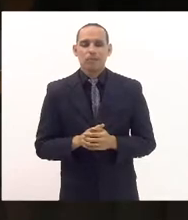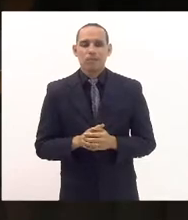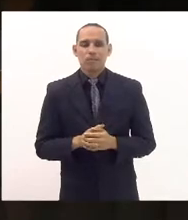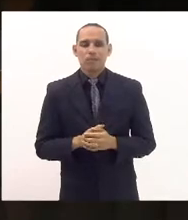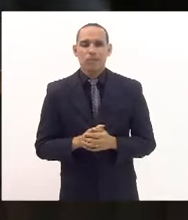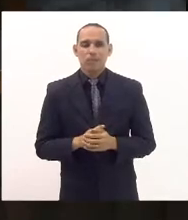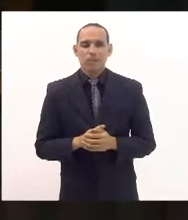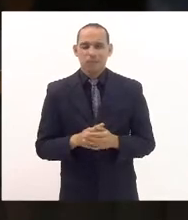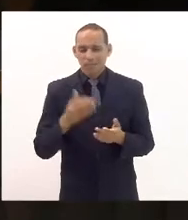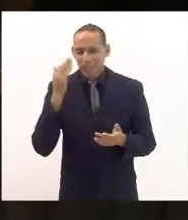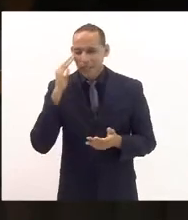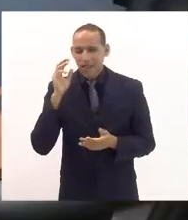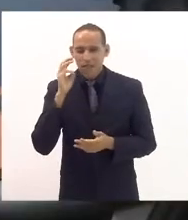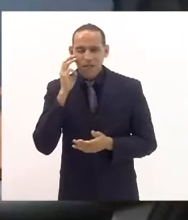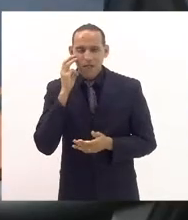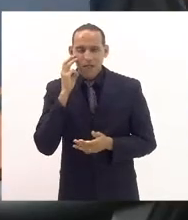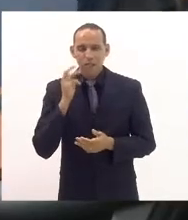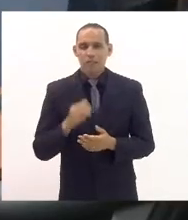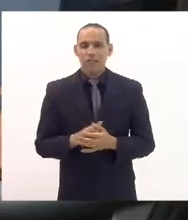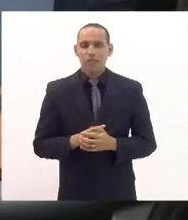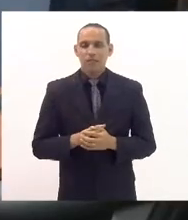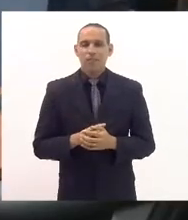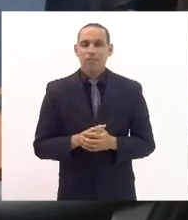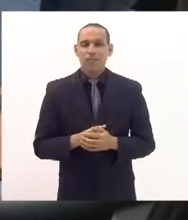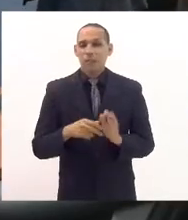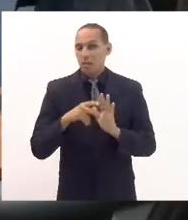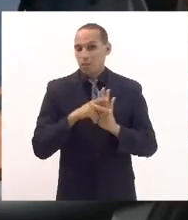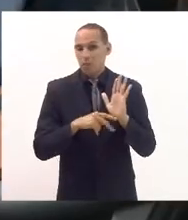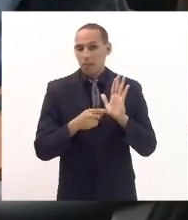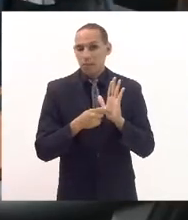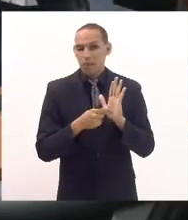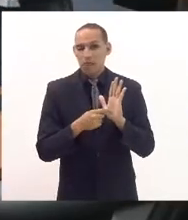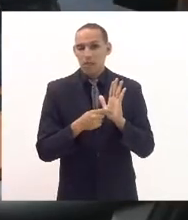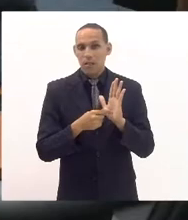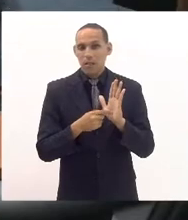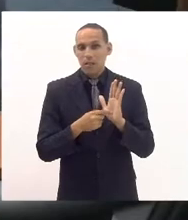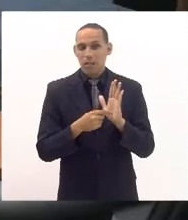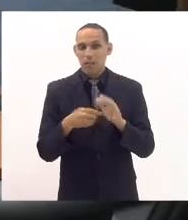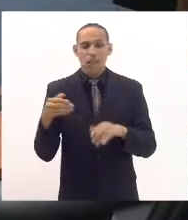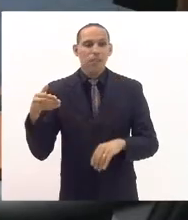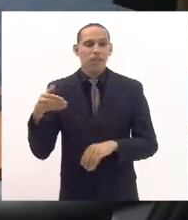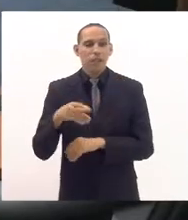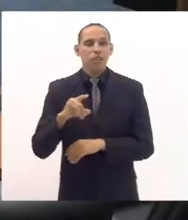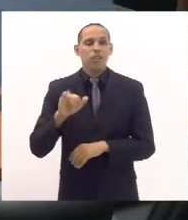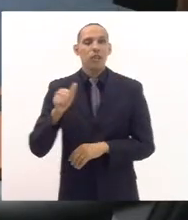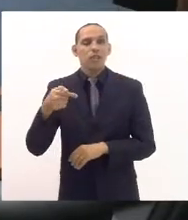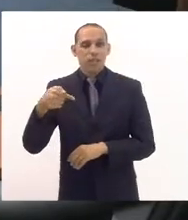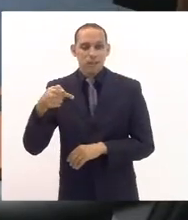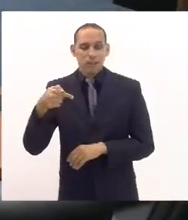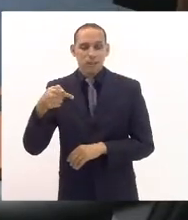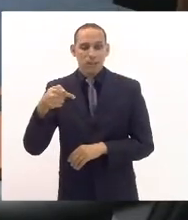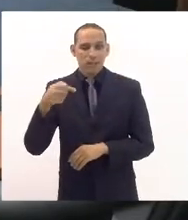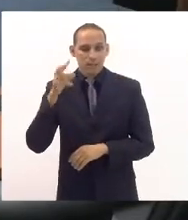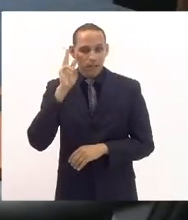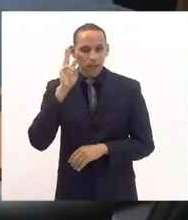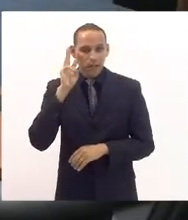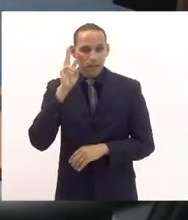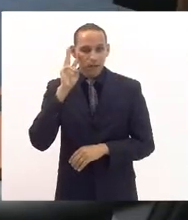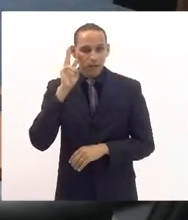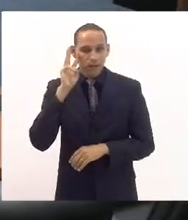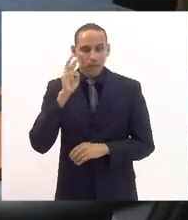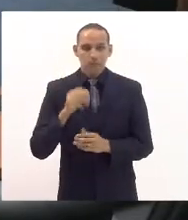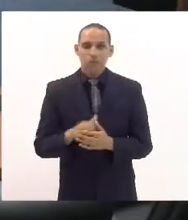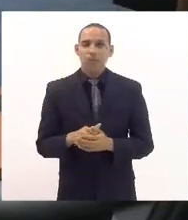depois entendeu Valdete Então esse projetos virão na no dia sete terça-feira